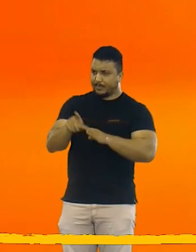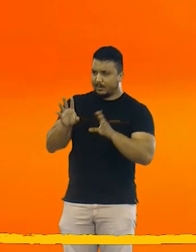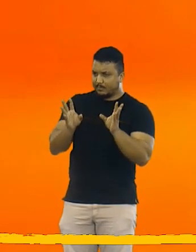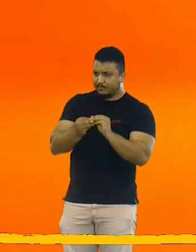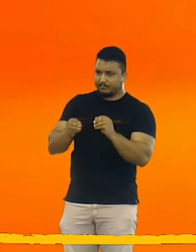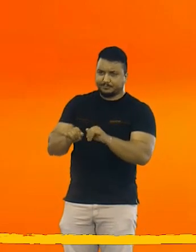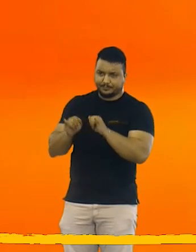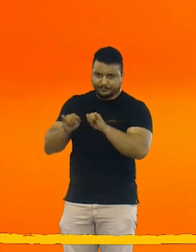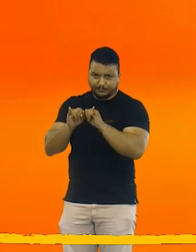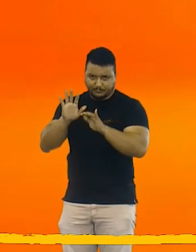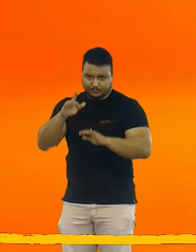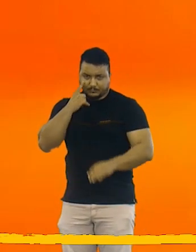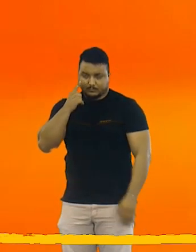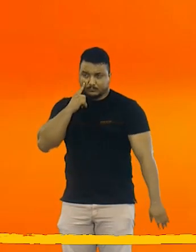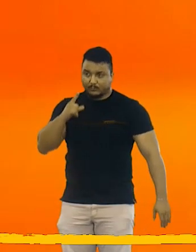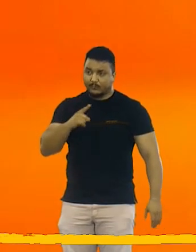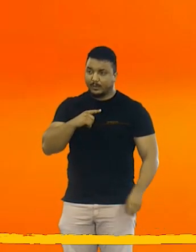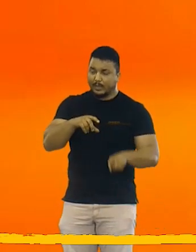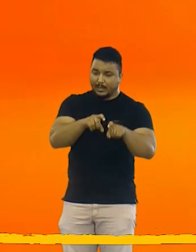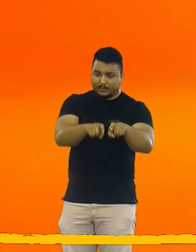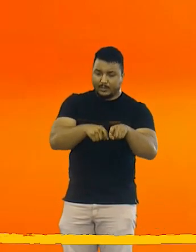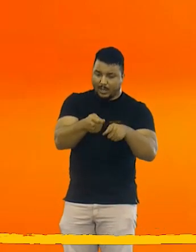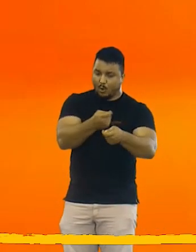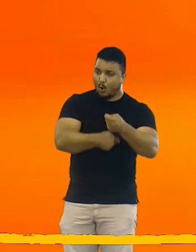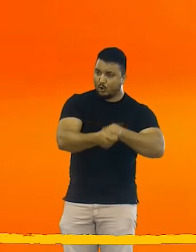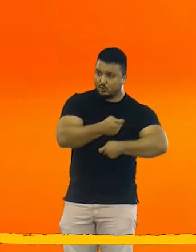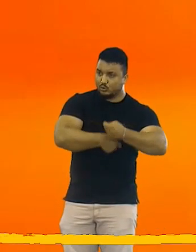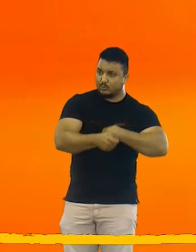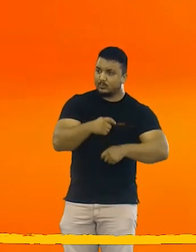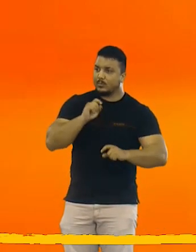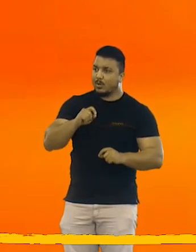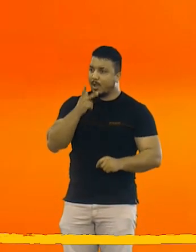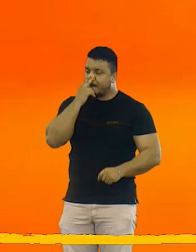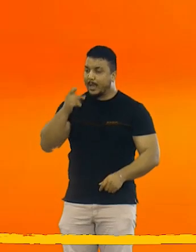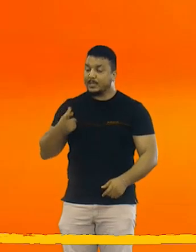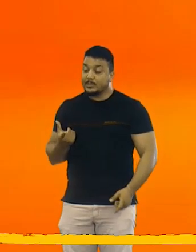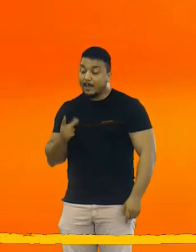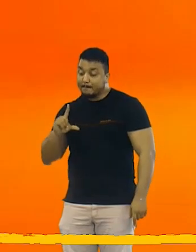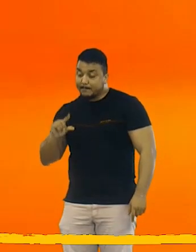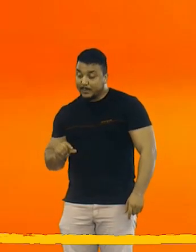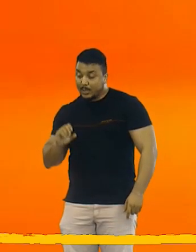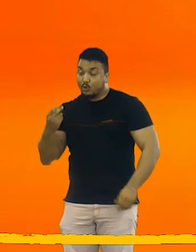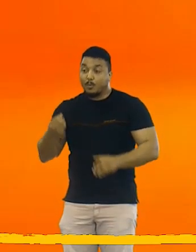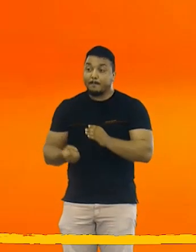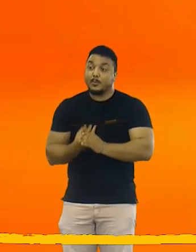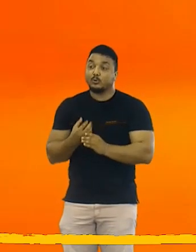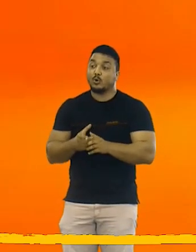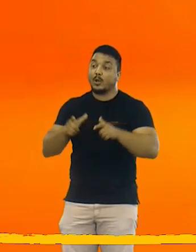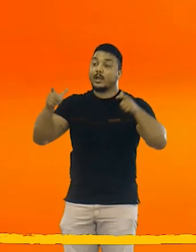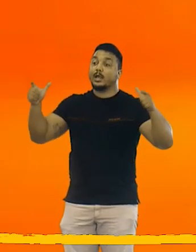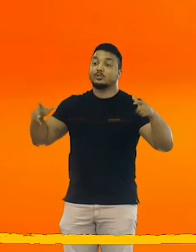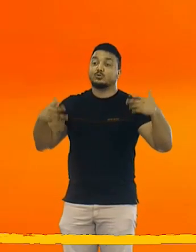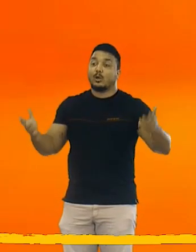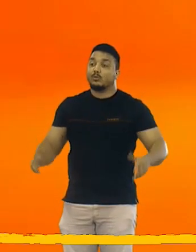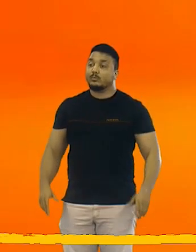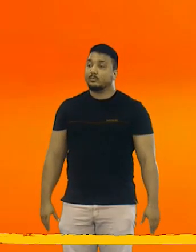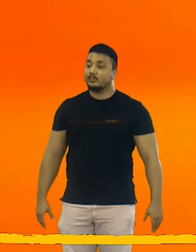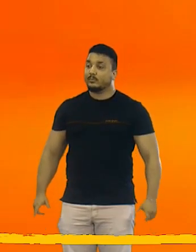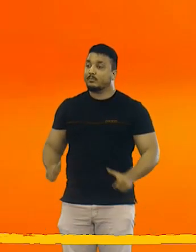vocês. O agronegócio, ele favorece ao pequeno ou ao grande produtor? Pequeno ou